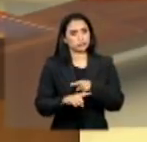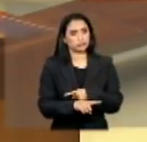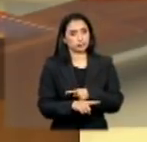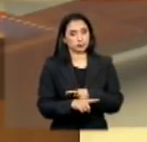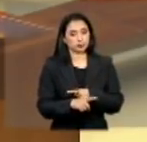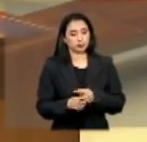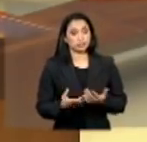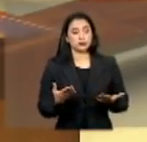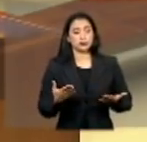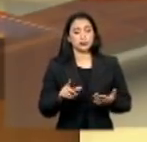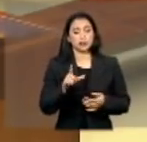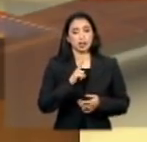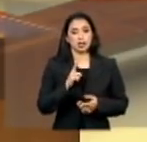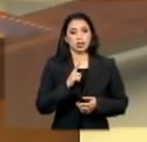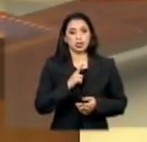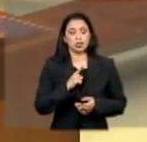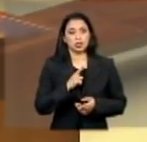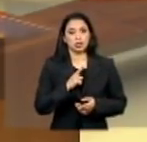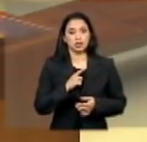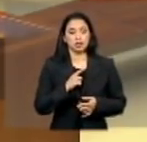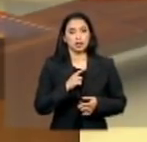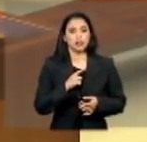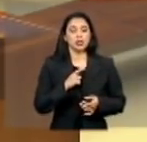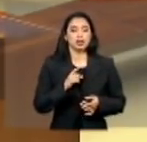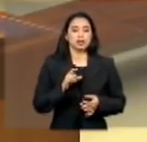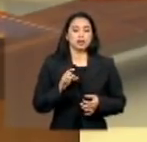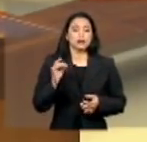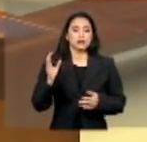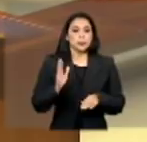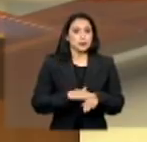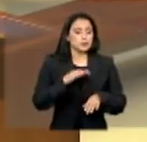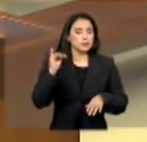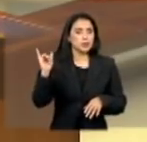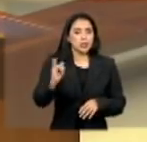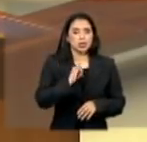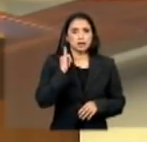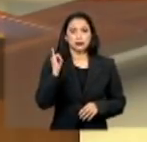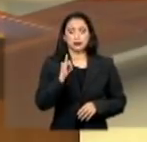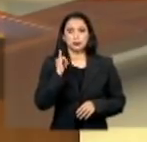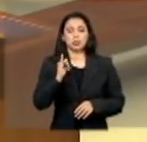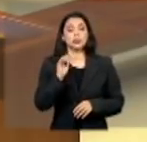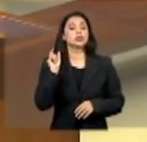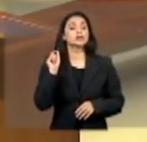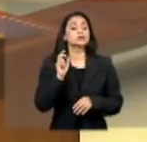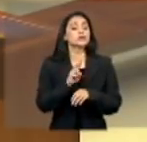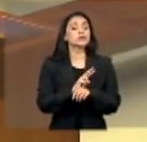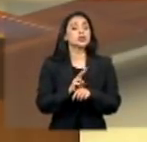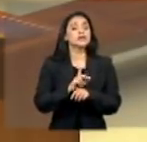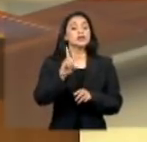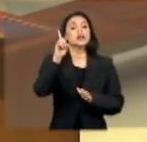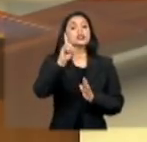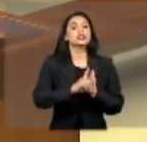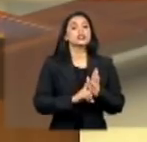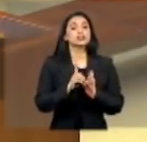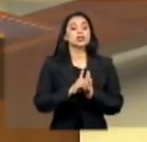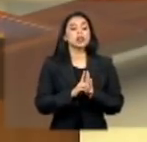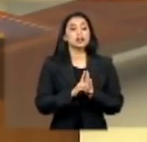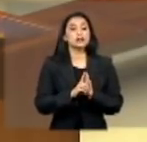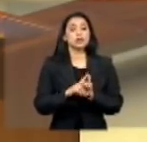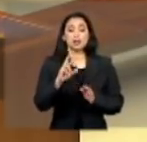tem em sua essência o que é mais valioso uma defesa o direito de reação